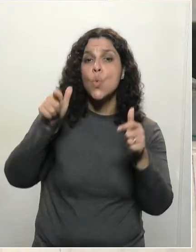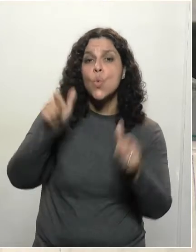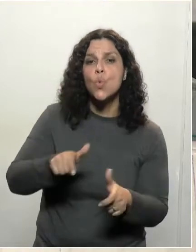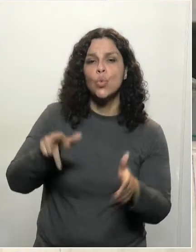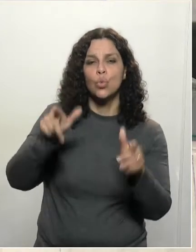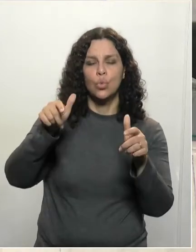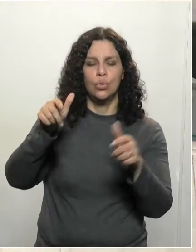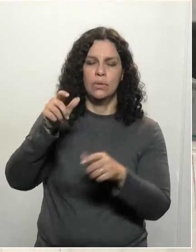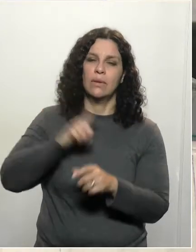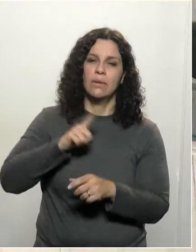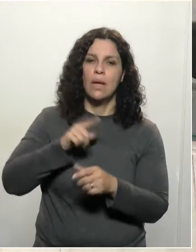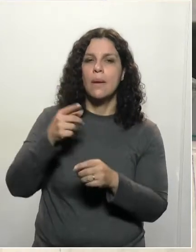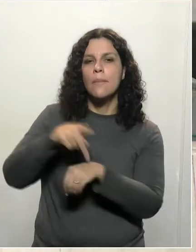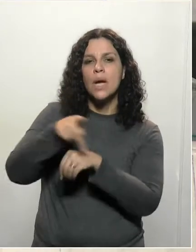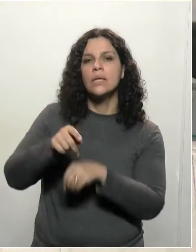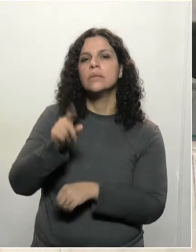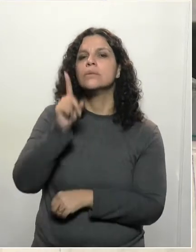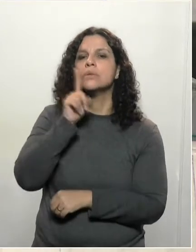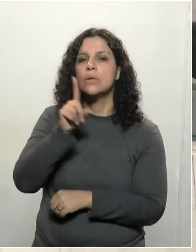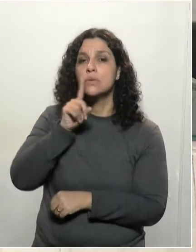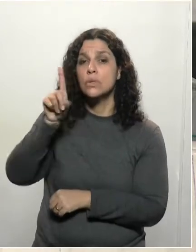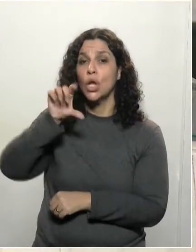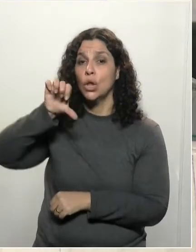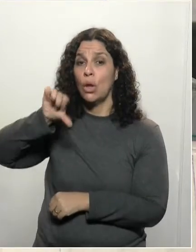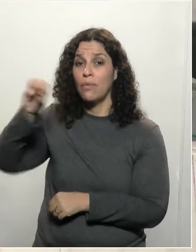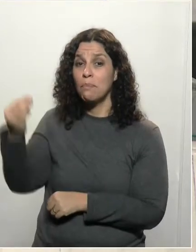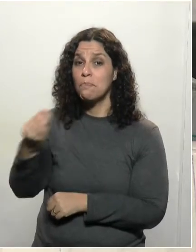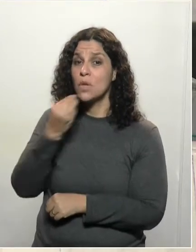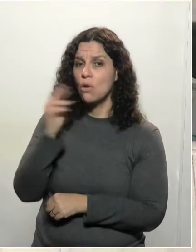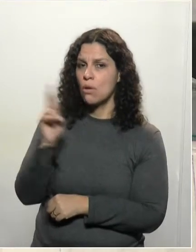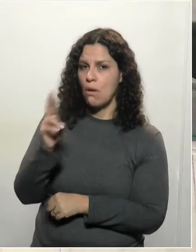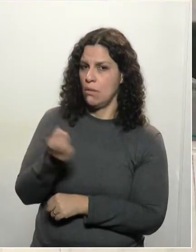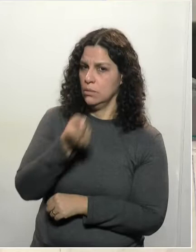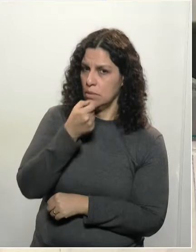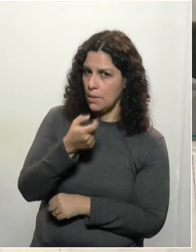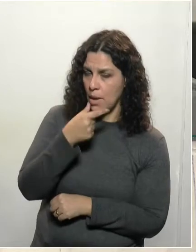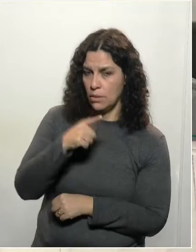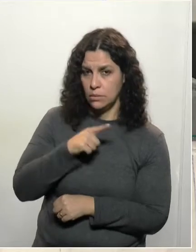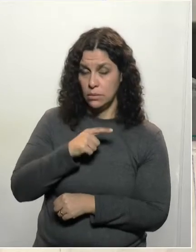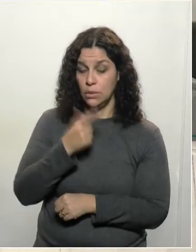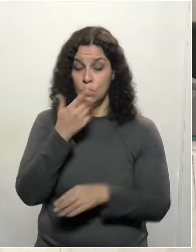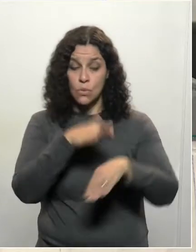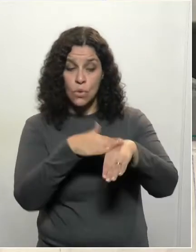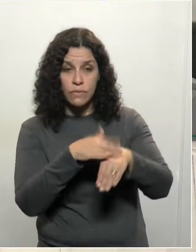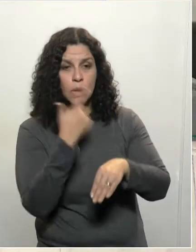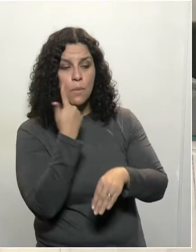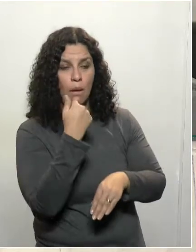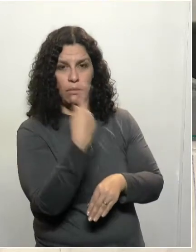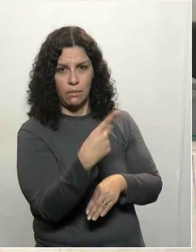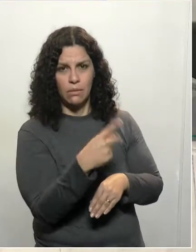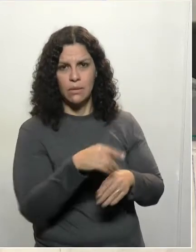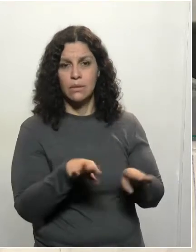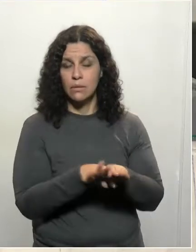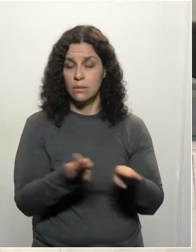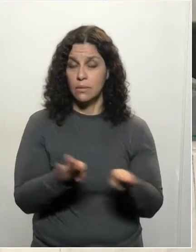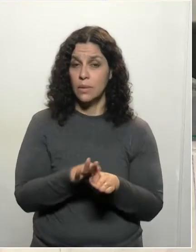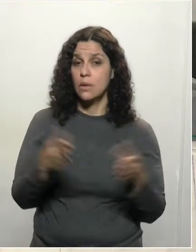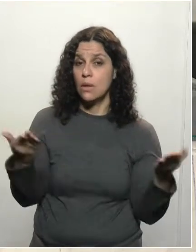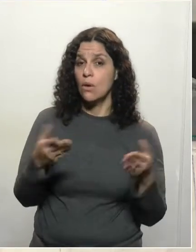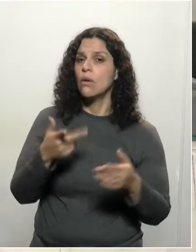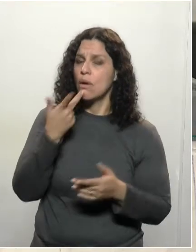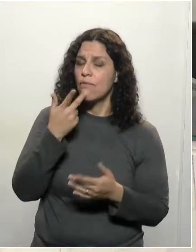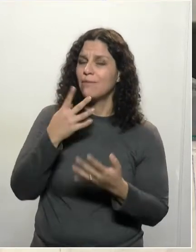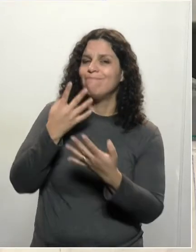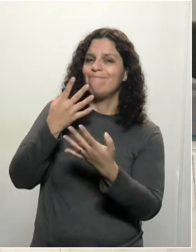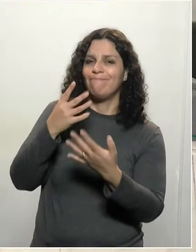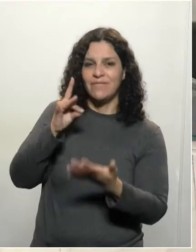mundo que produz, os Estados Unidos, custa 9 milhões de reais. Eu conversei com o pai desse menino e